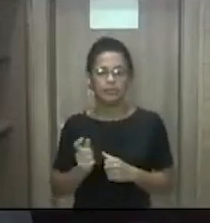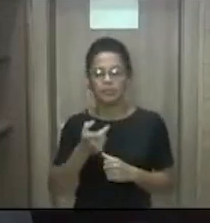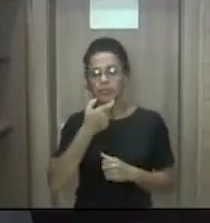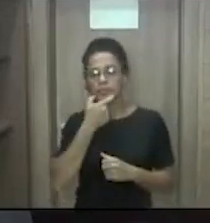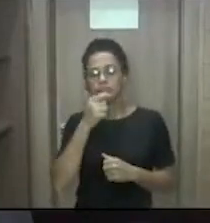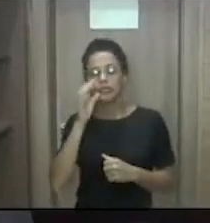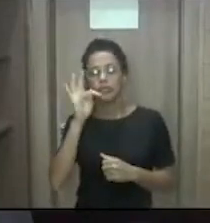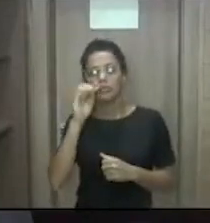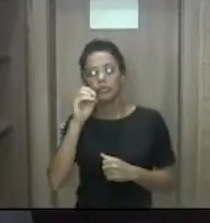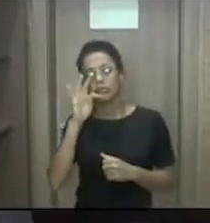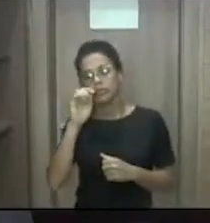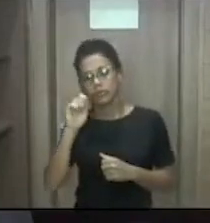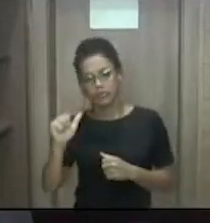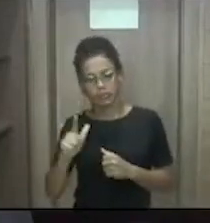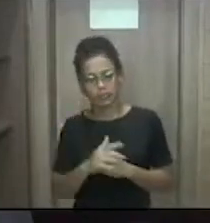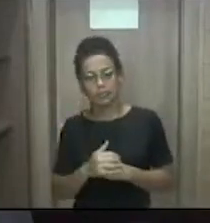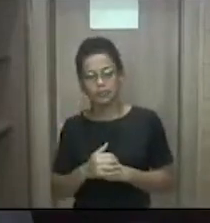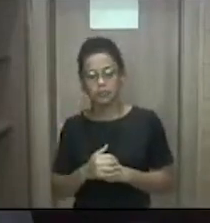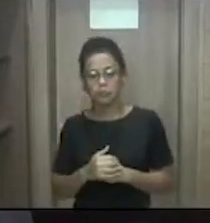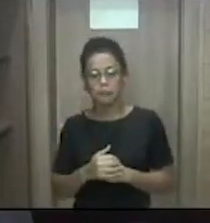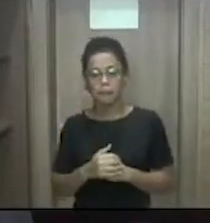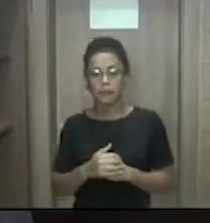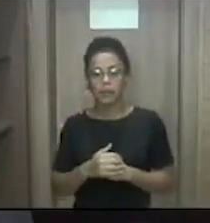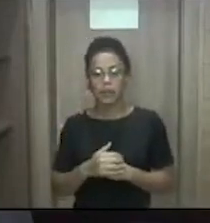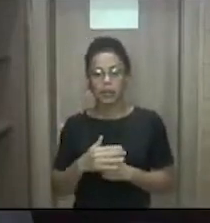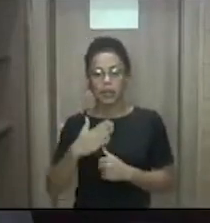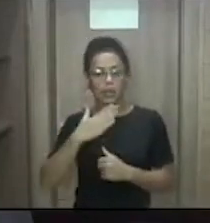Ele foi uma pessoa que